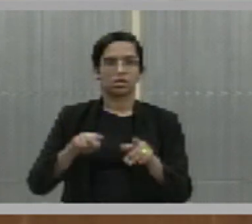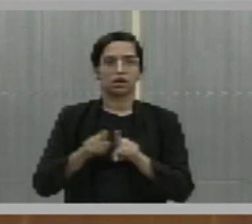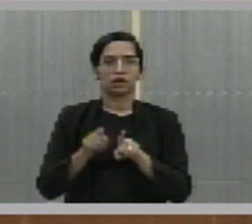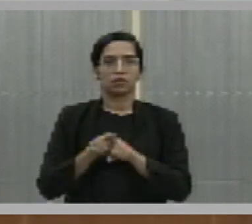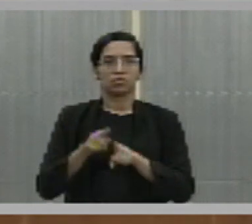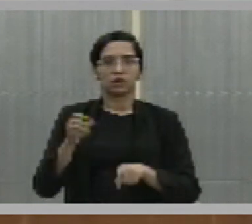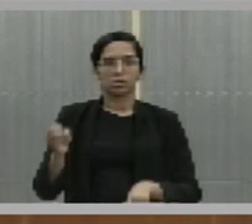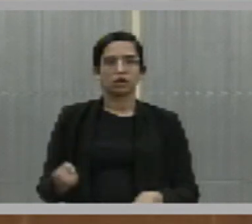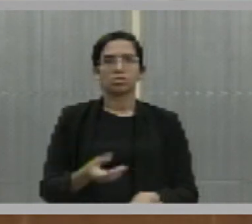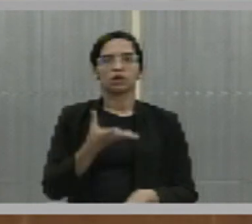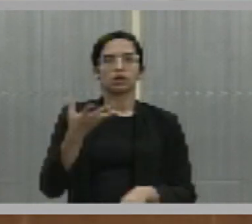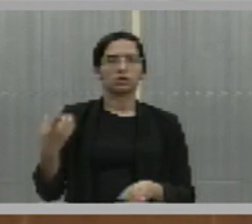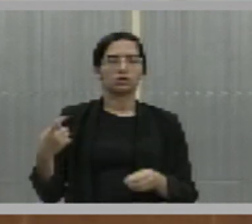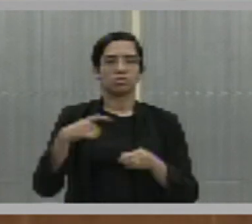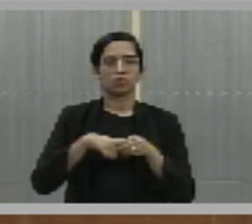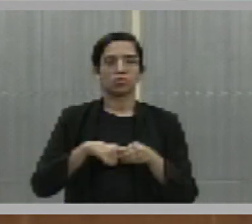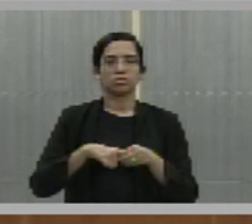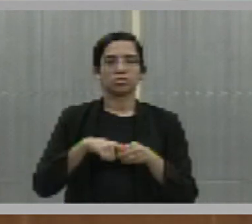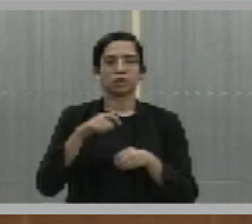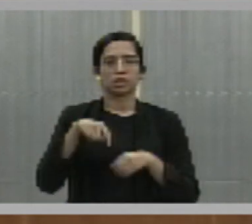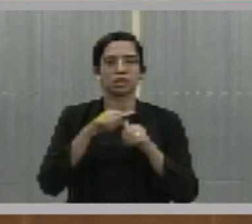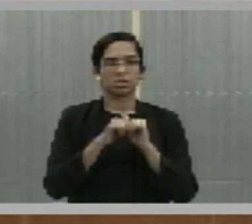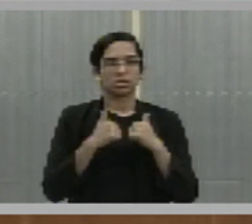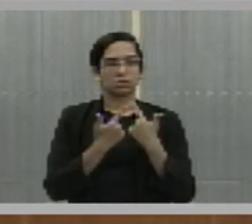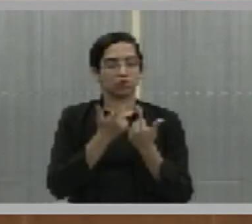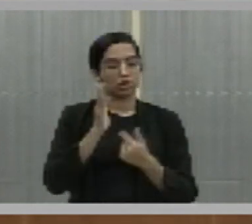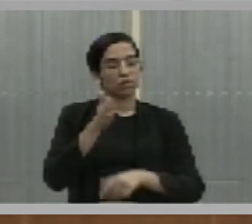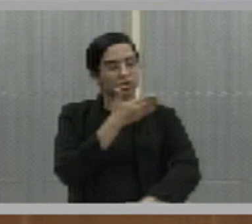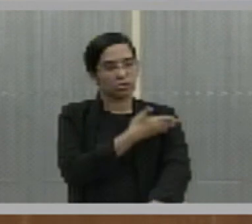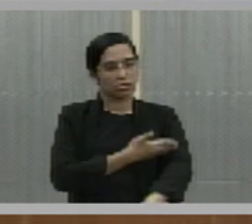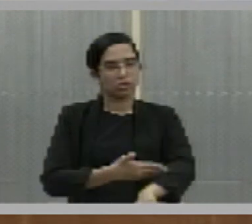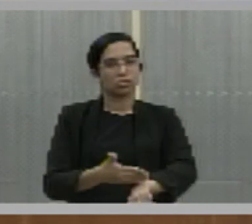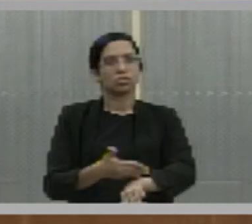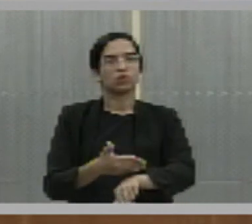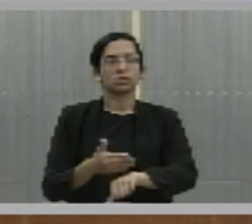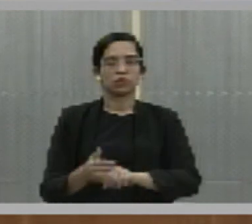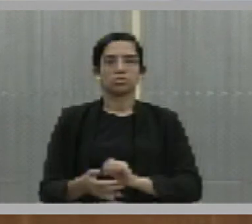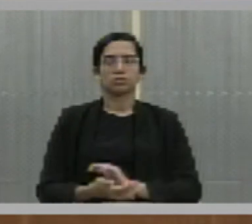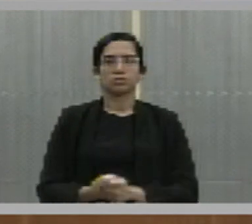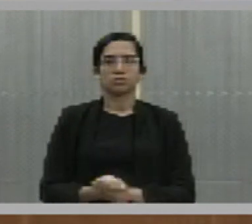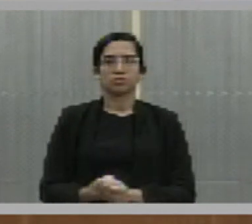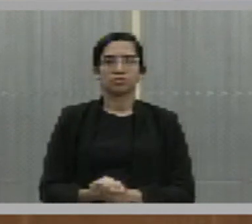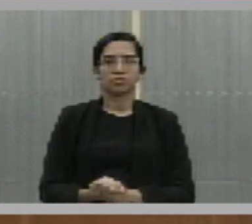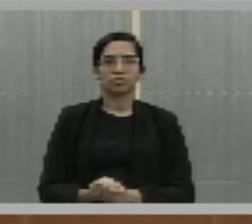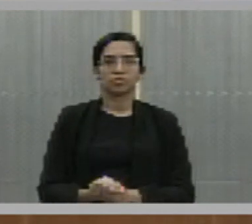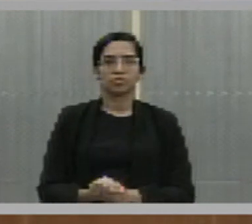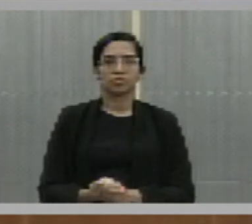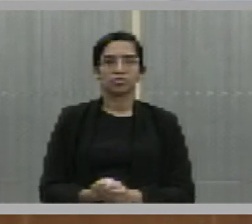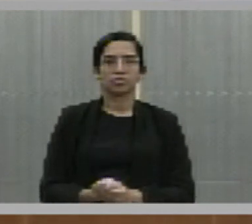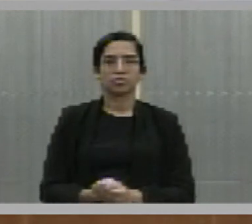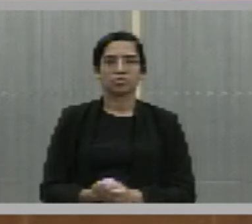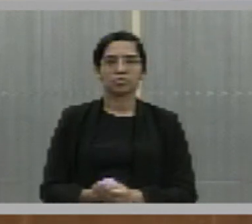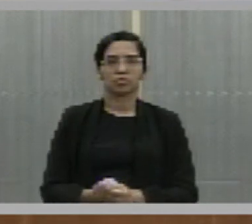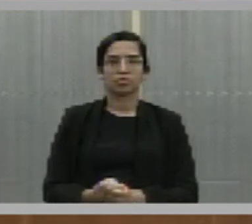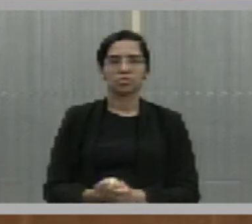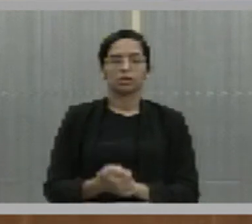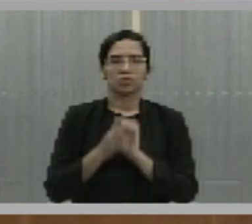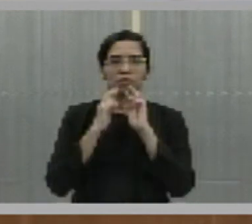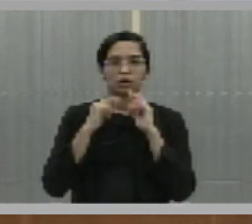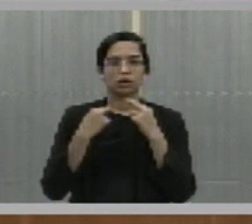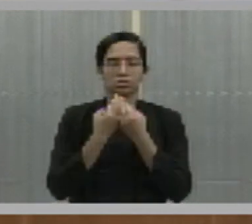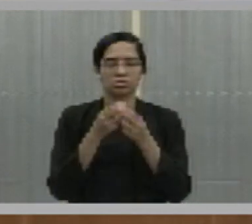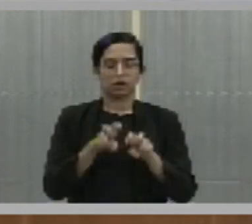gente retornou a essa casa, já era uma tradição anteriormente, nós estamos retomando, é a reunião da